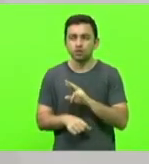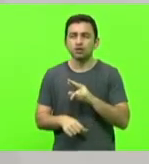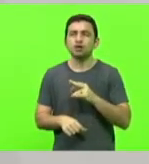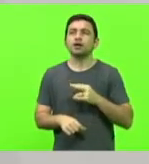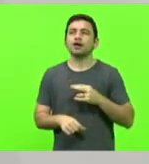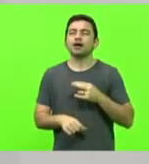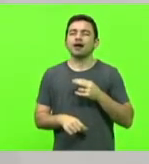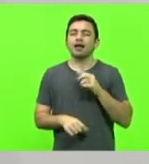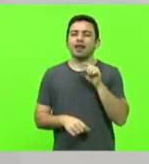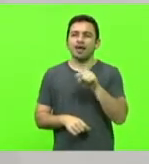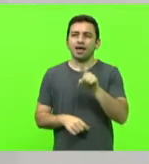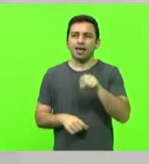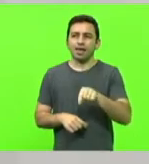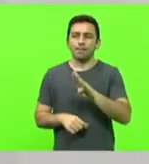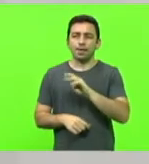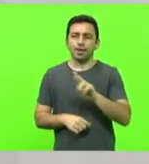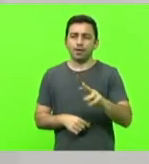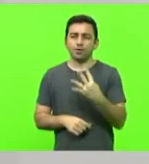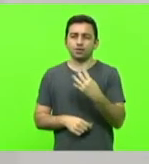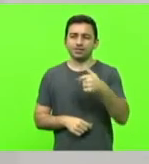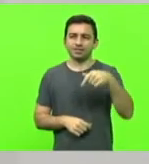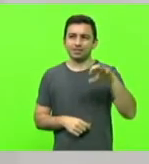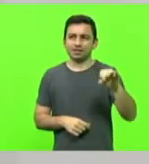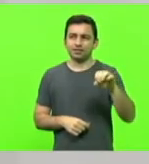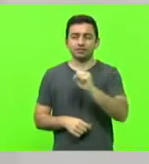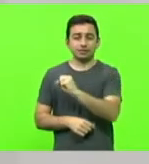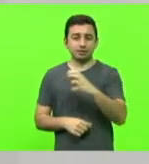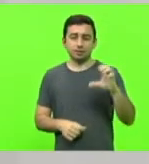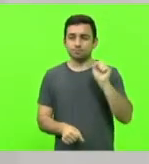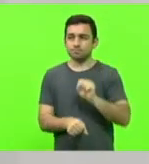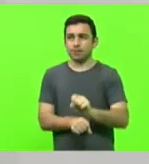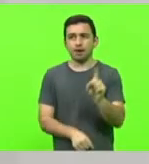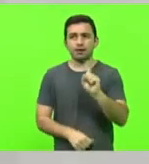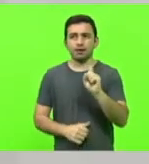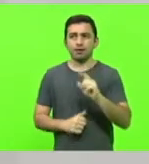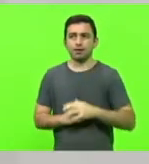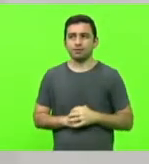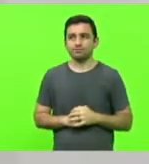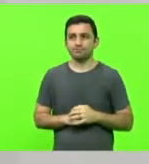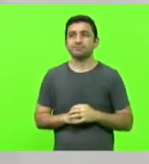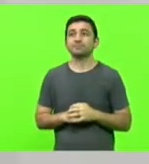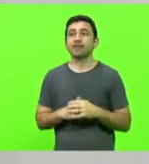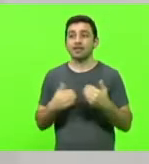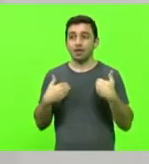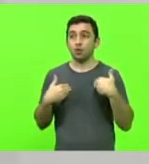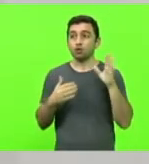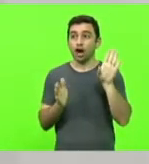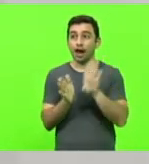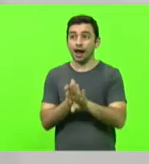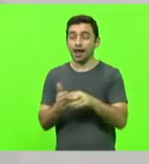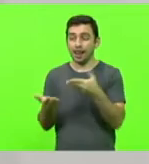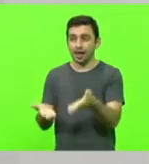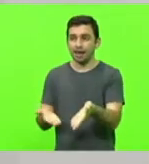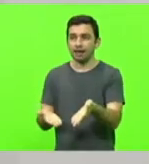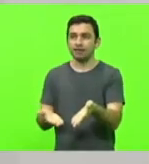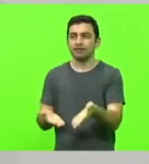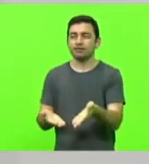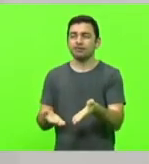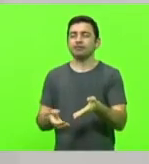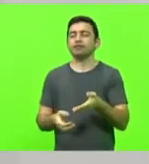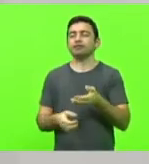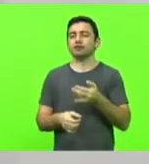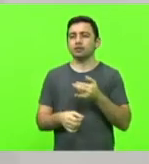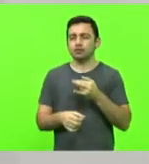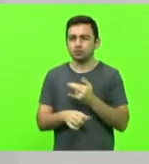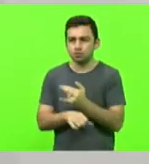BR-470. Santa Catarina não pode parar. Primeiro que para chegar até Rio do Sul já é muito